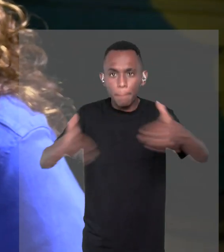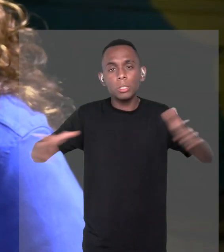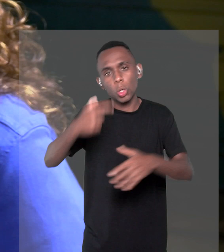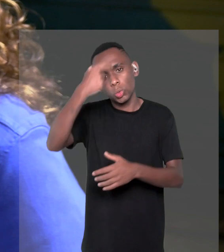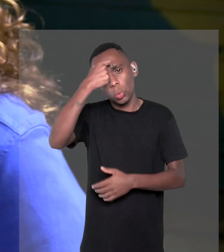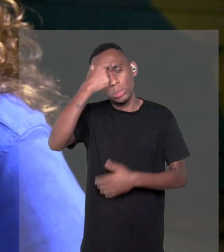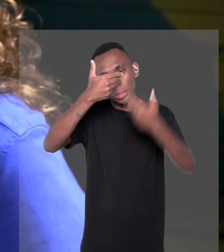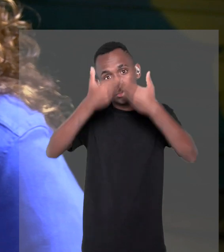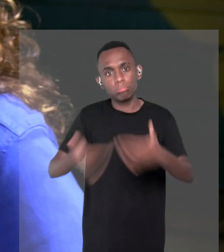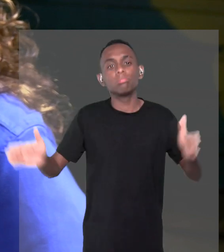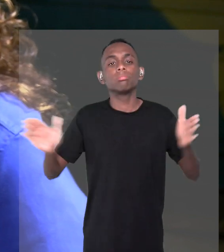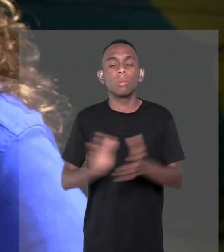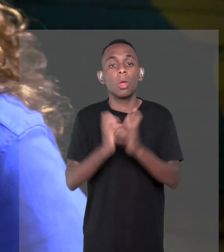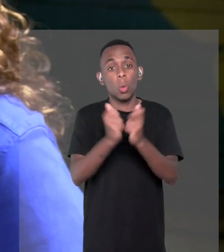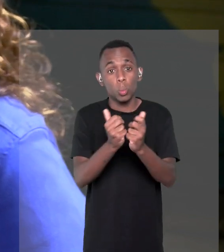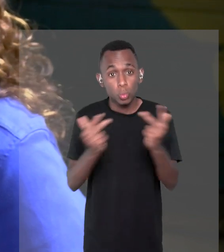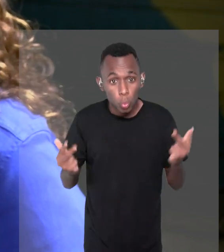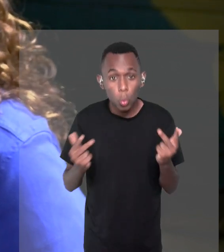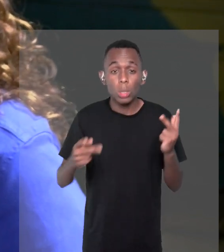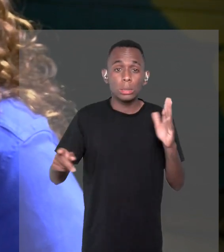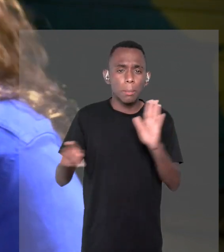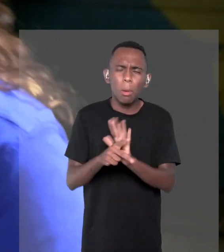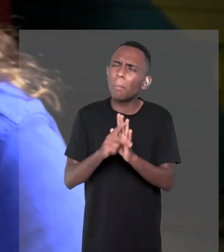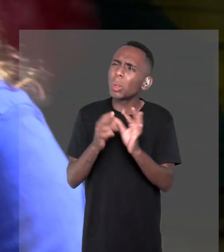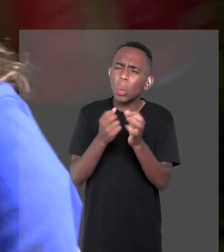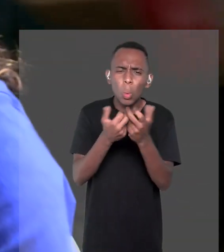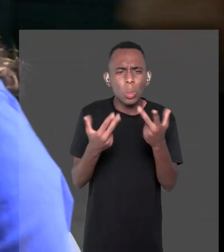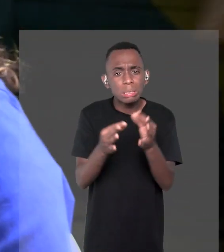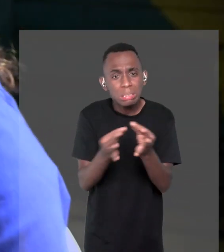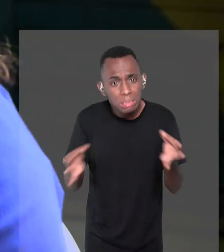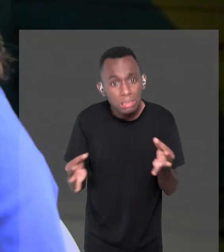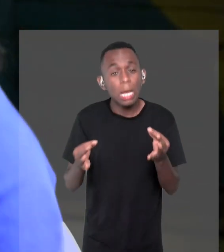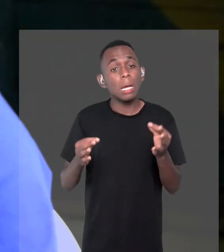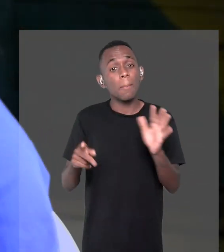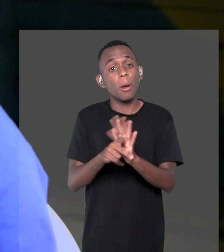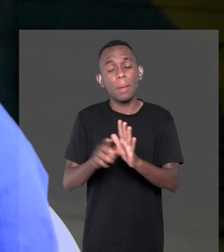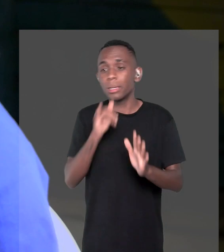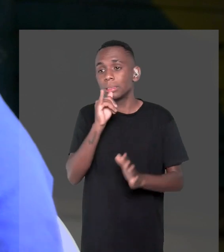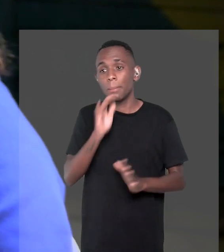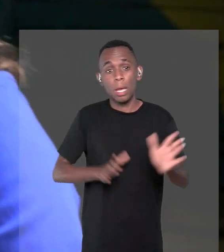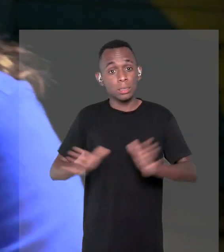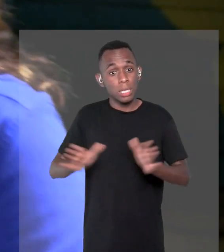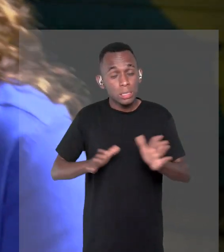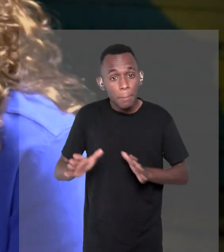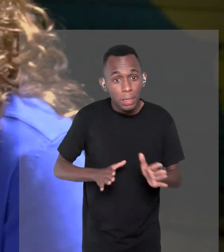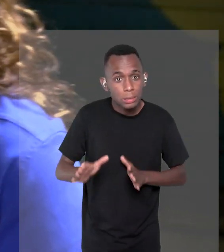e um rapaz de 20 anos. Ah, oh, que lindeza, olha.